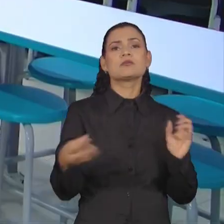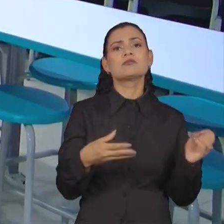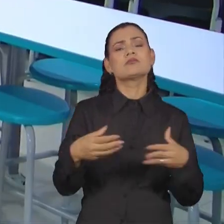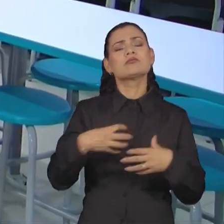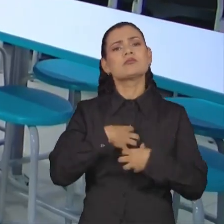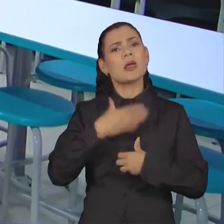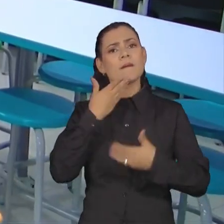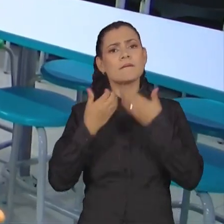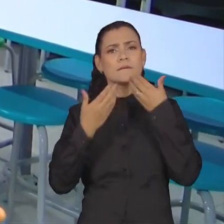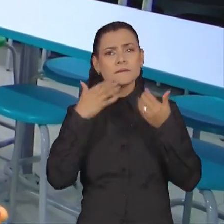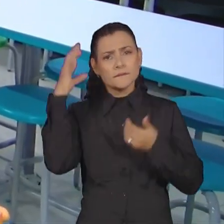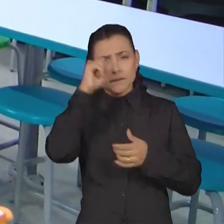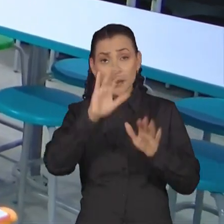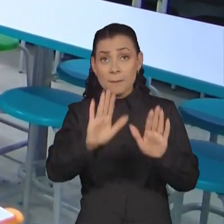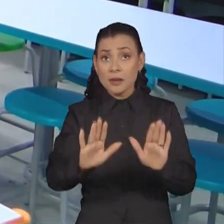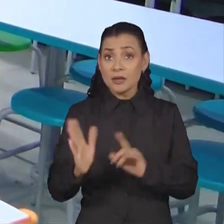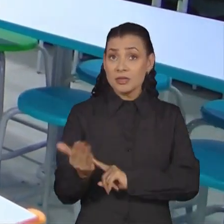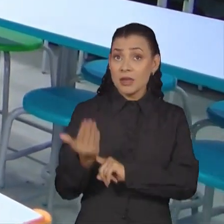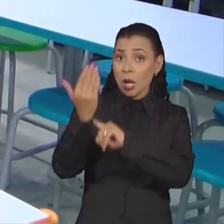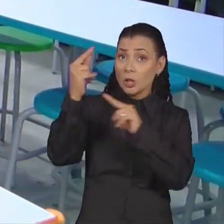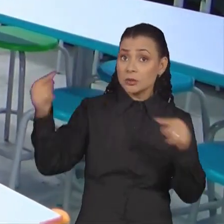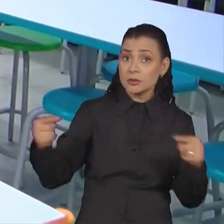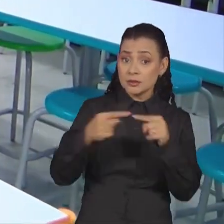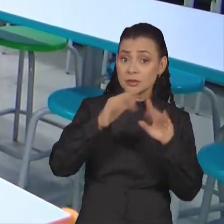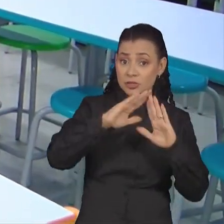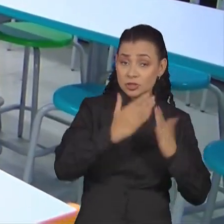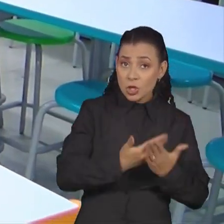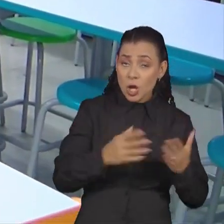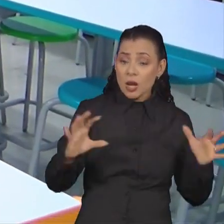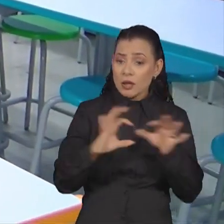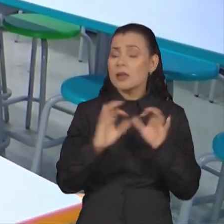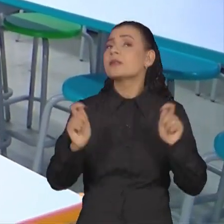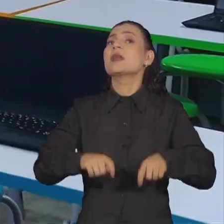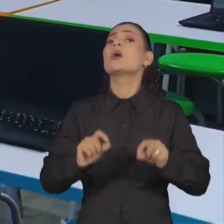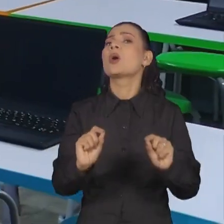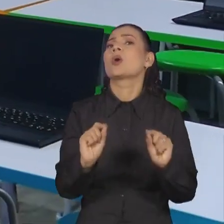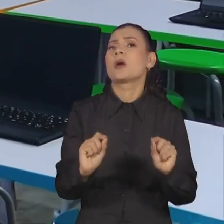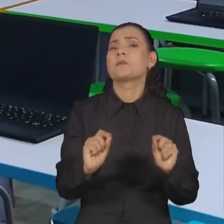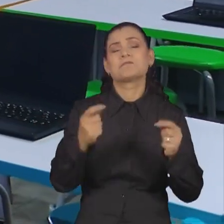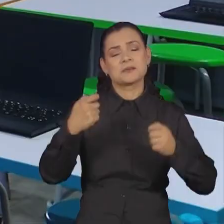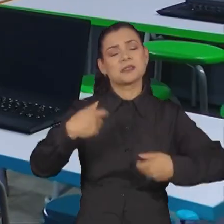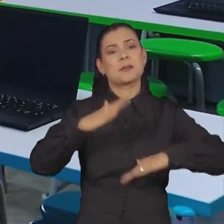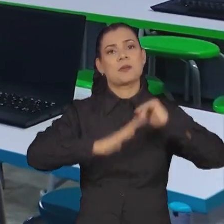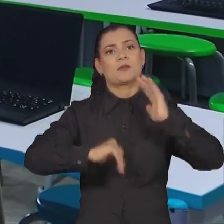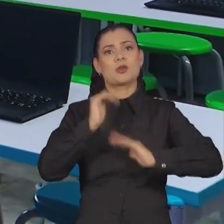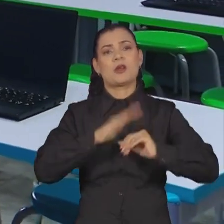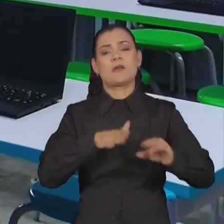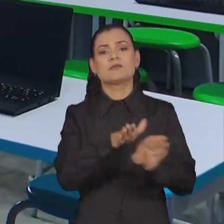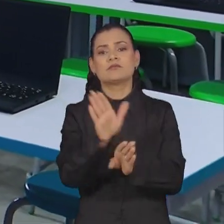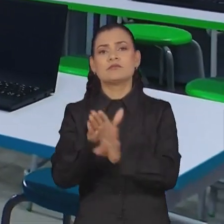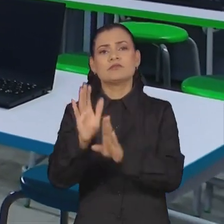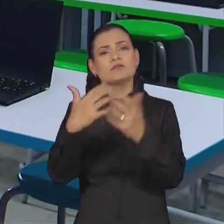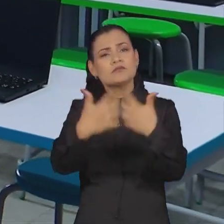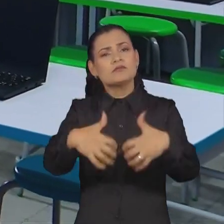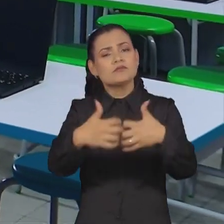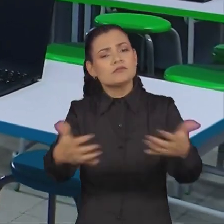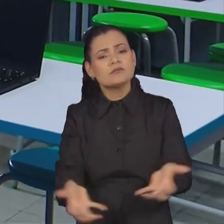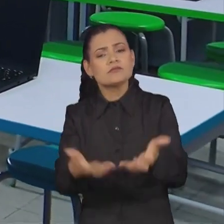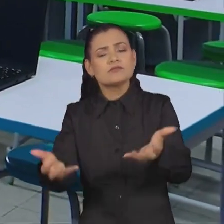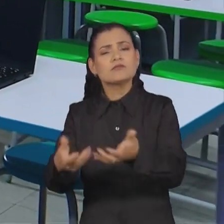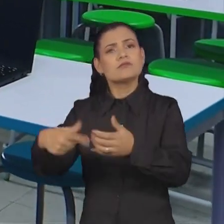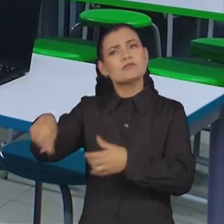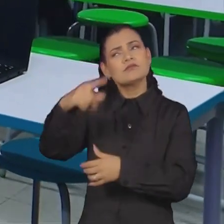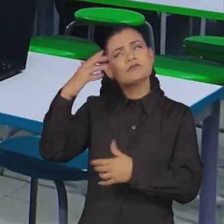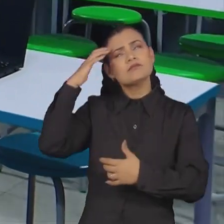aprender. Mas para que a tecnologia faça sentido dentro da escola, é preciso alguém que oriente, provoque reflexões e guie